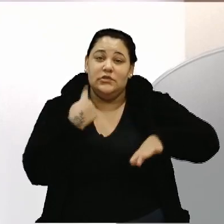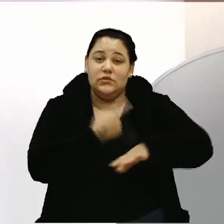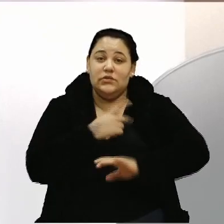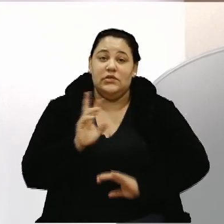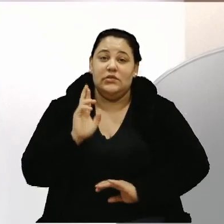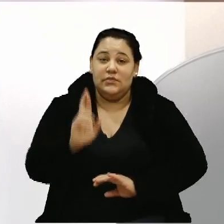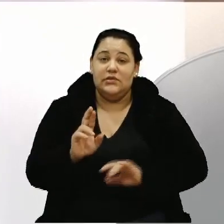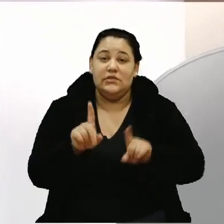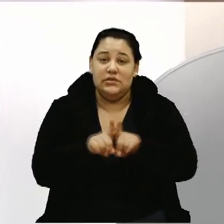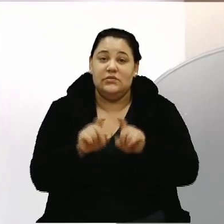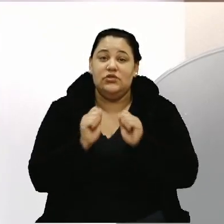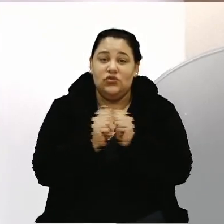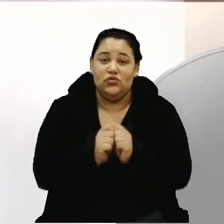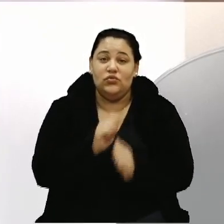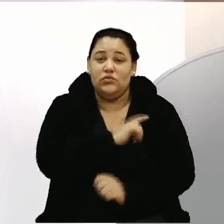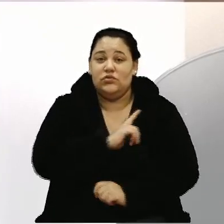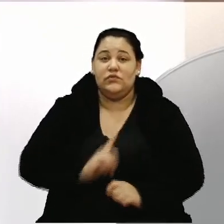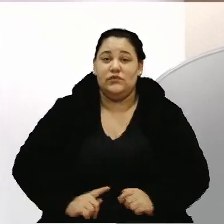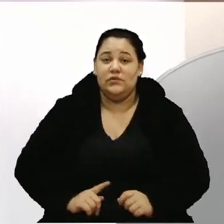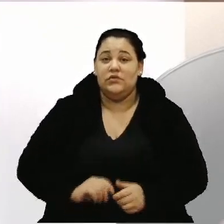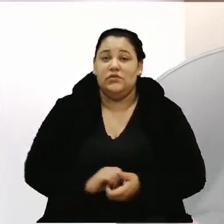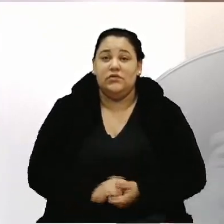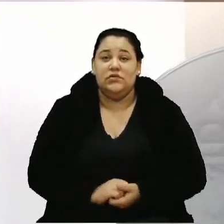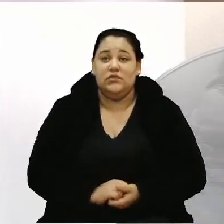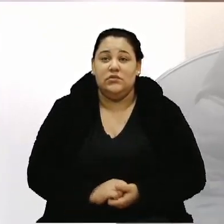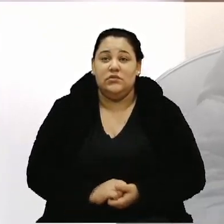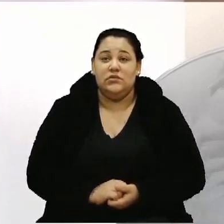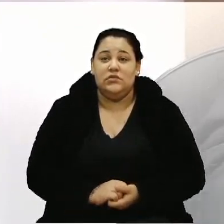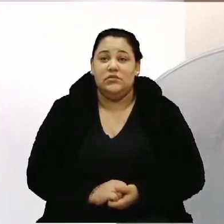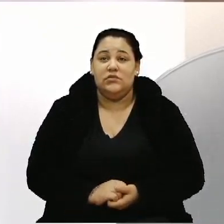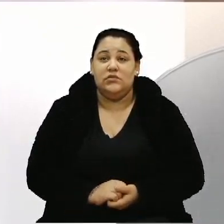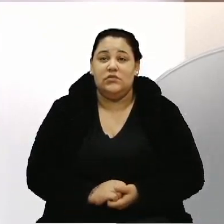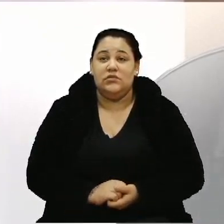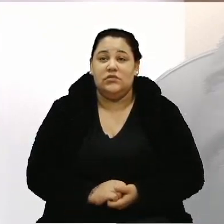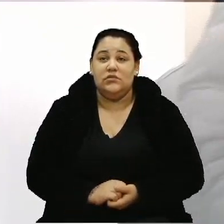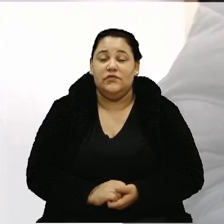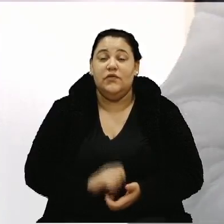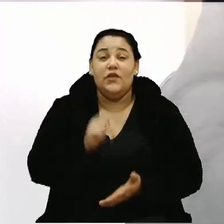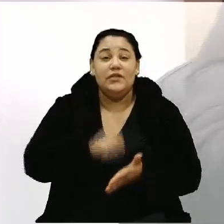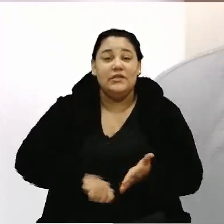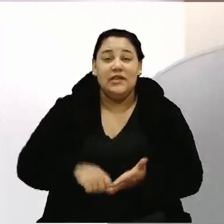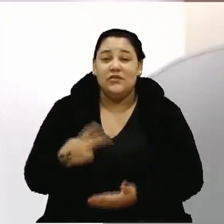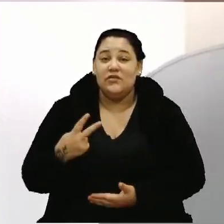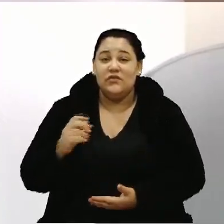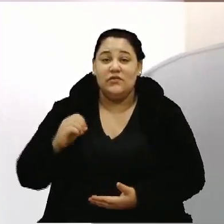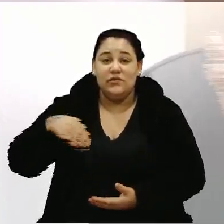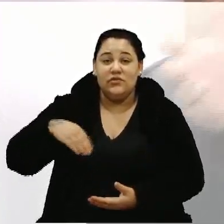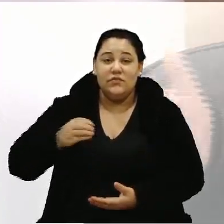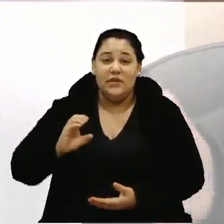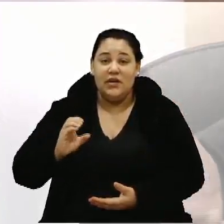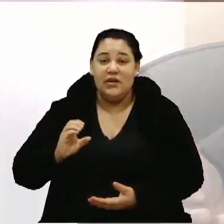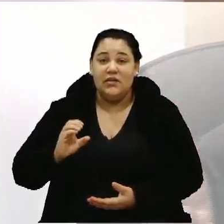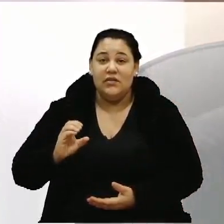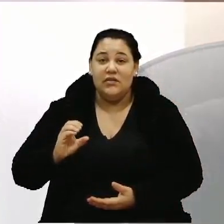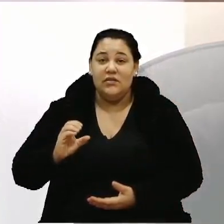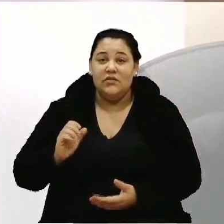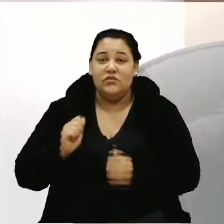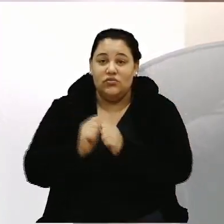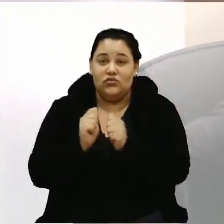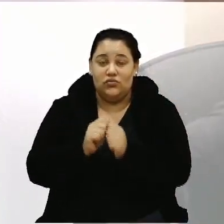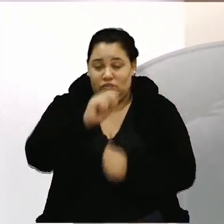junto ao governo. Nós estamos perdendo o crédito. Foi assinado dia 20 de março com a empresa, com o